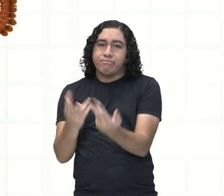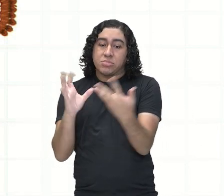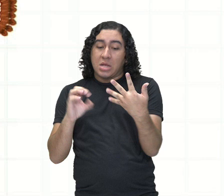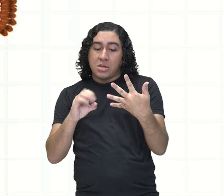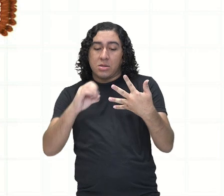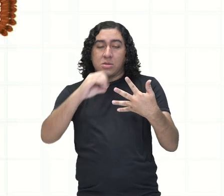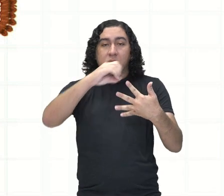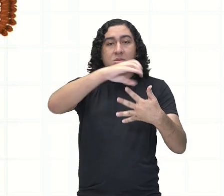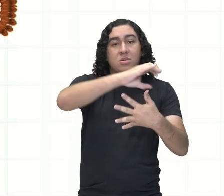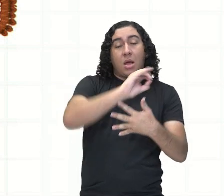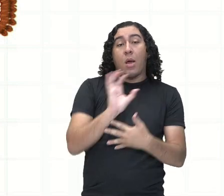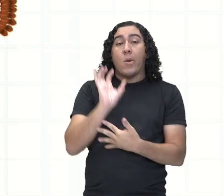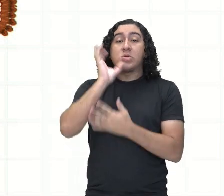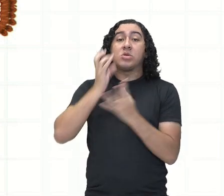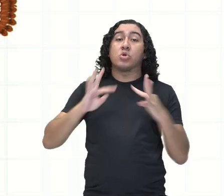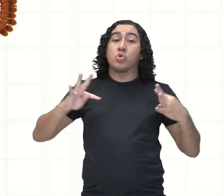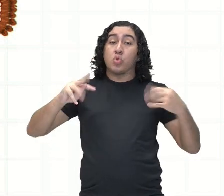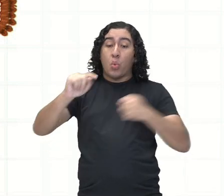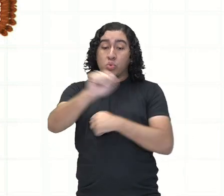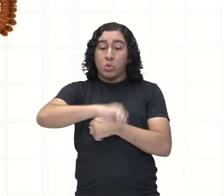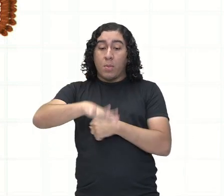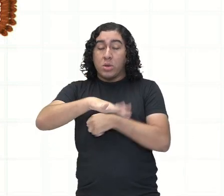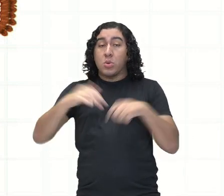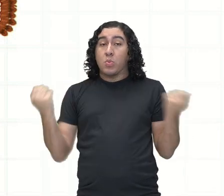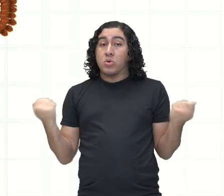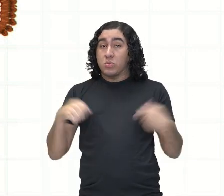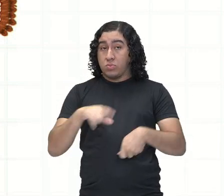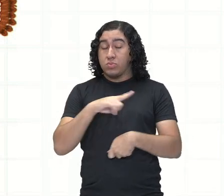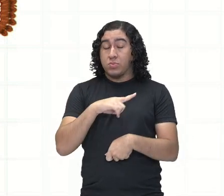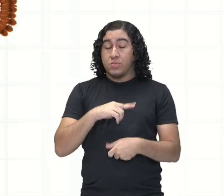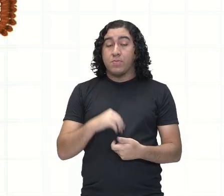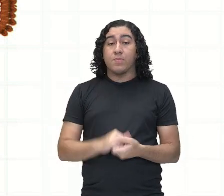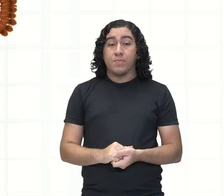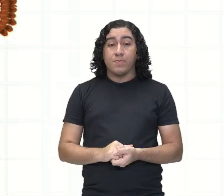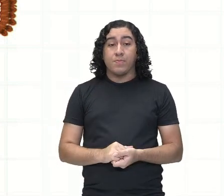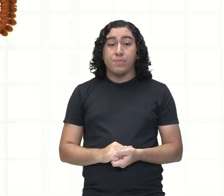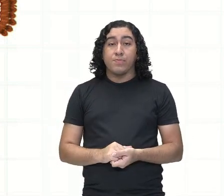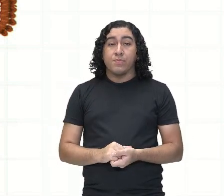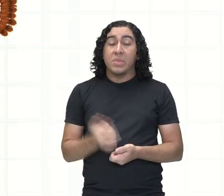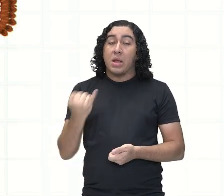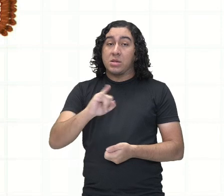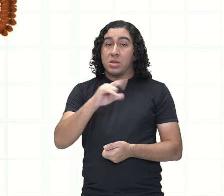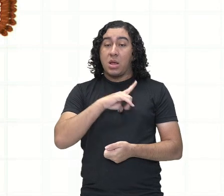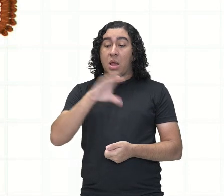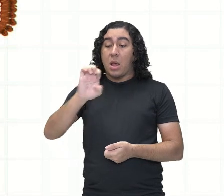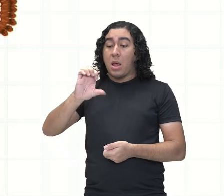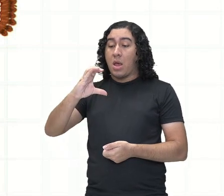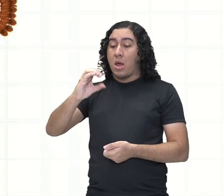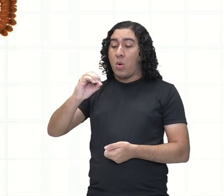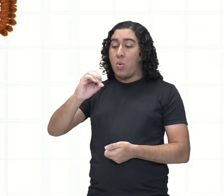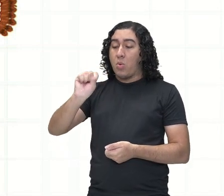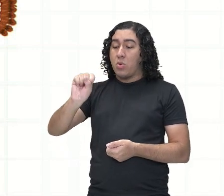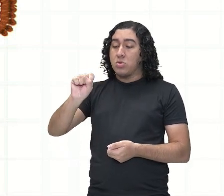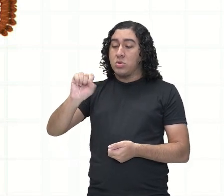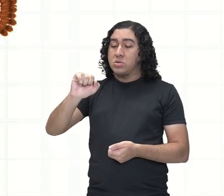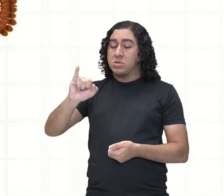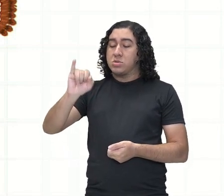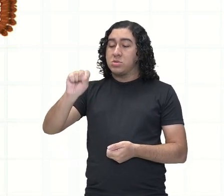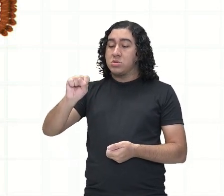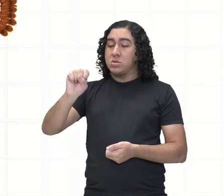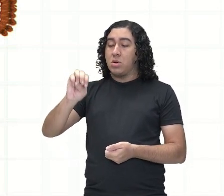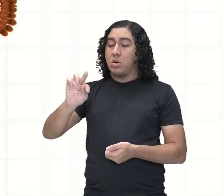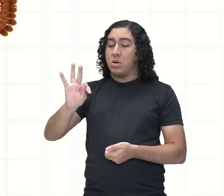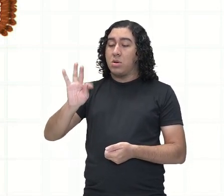os ambientes que possam existir num determinado lugar. Quando eu falo de ecossistema e quando eu estou falando de Amazônia, eu